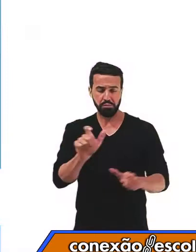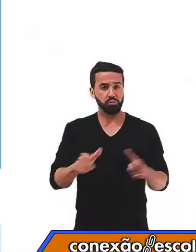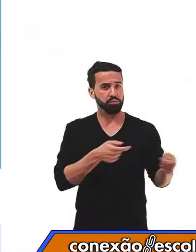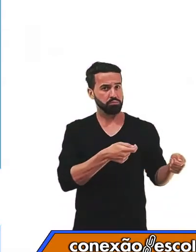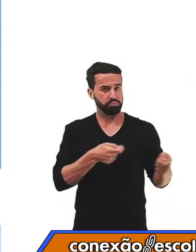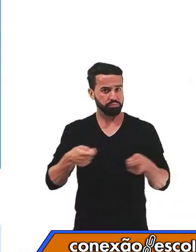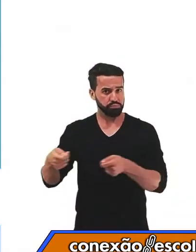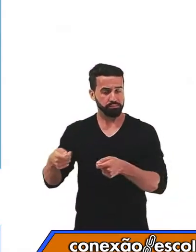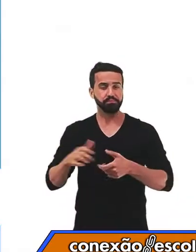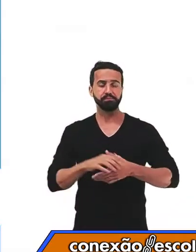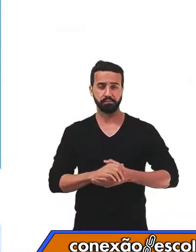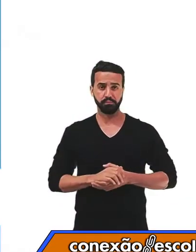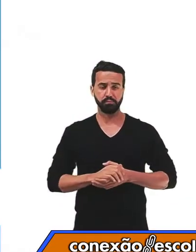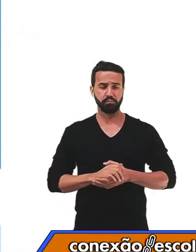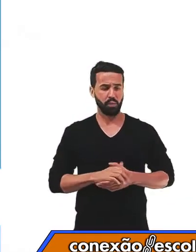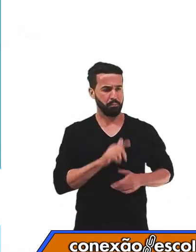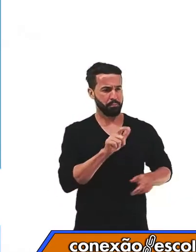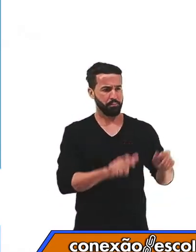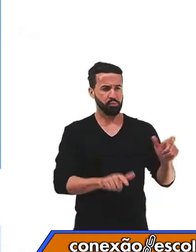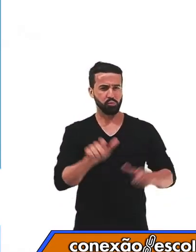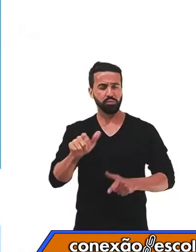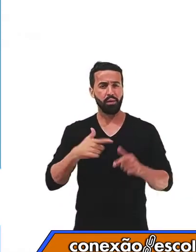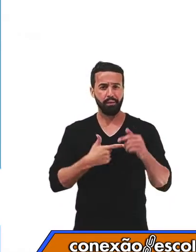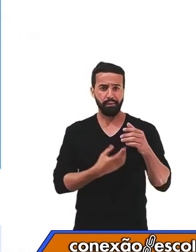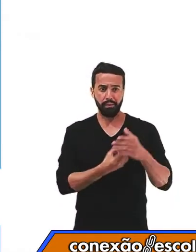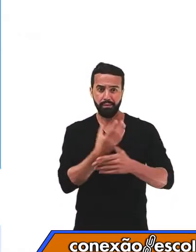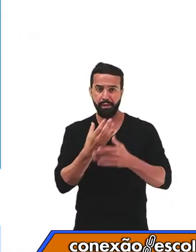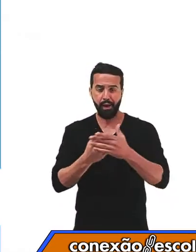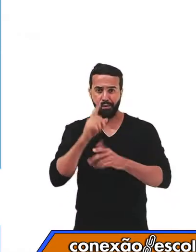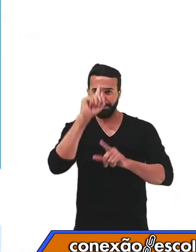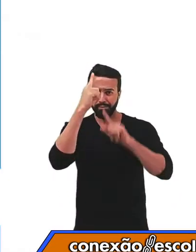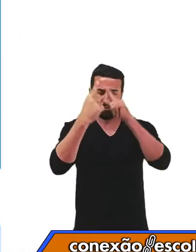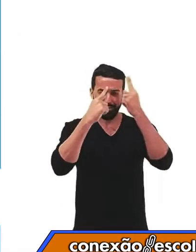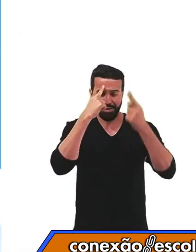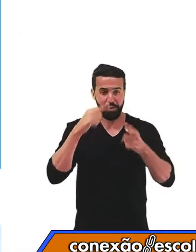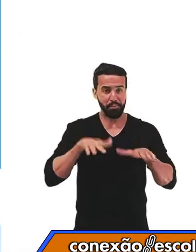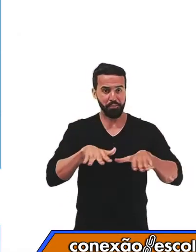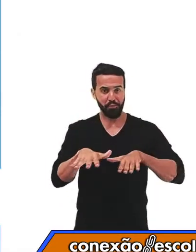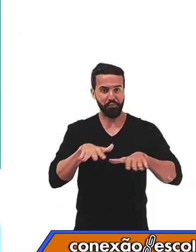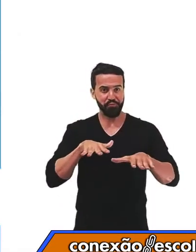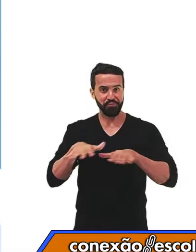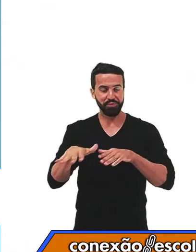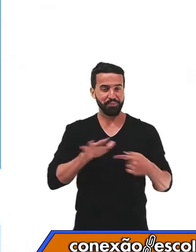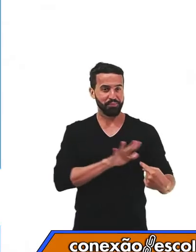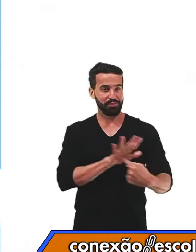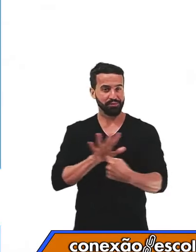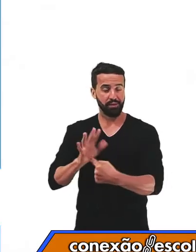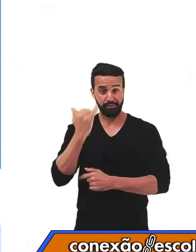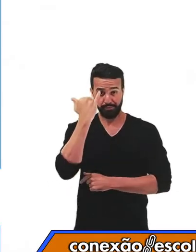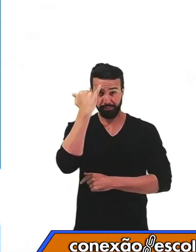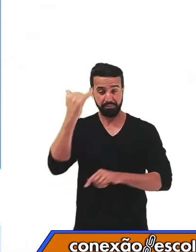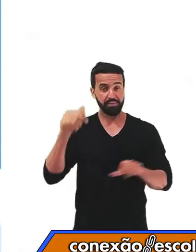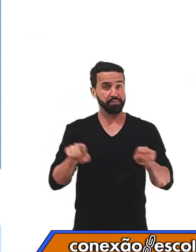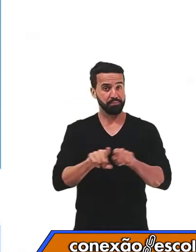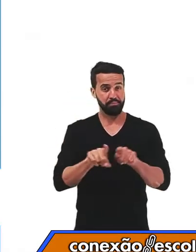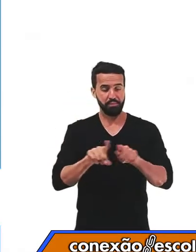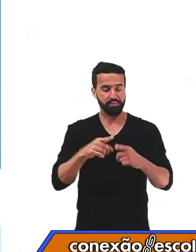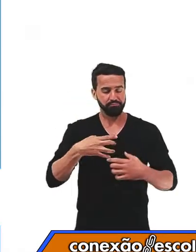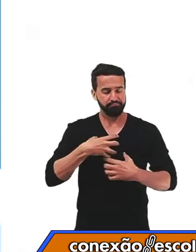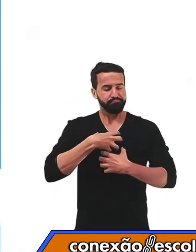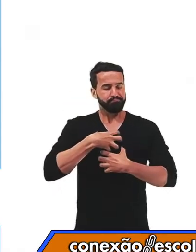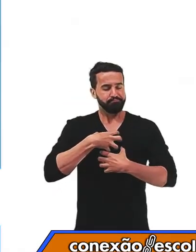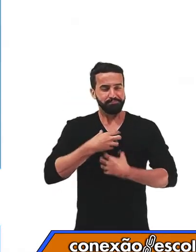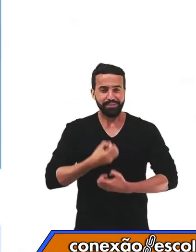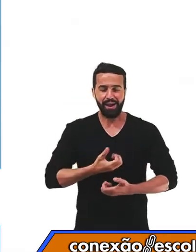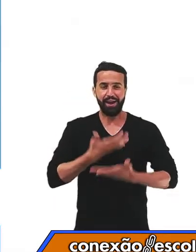Assim, as pessoas começaram a criar movimentos dançados que representassem ideias e sentimentos relacionados